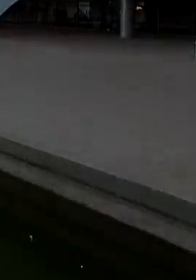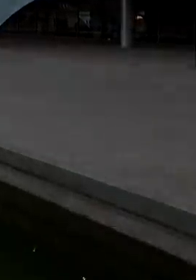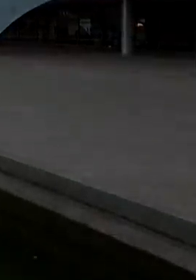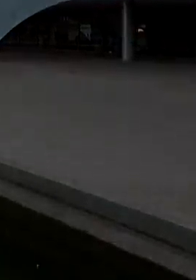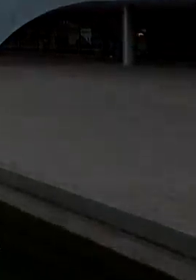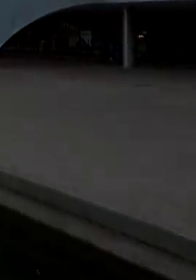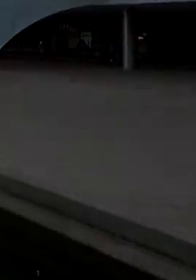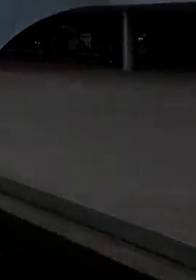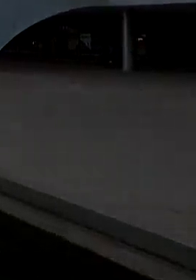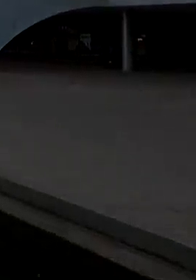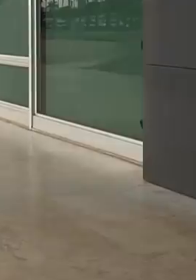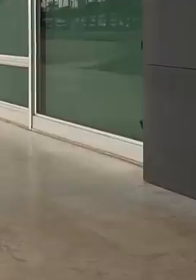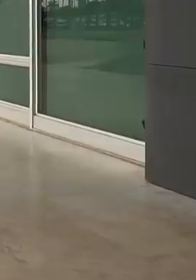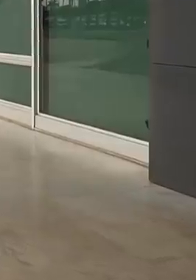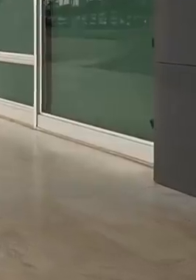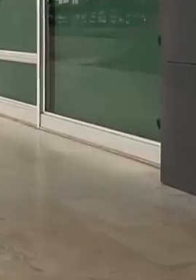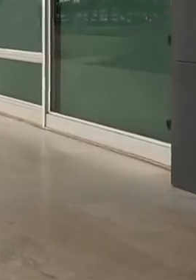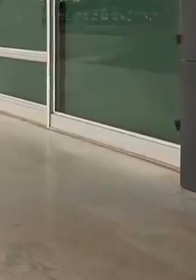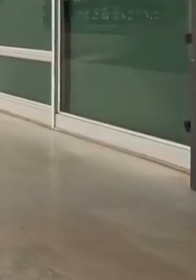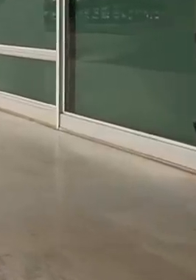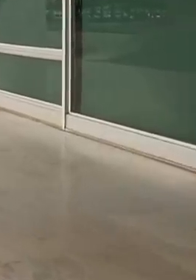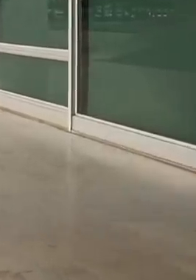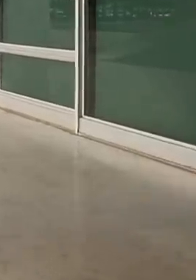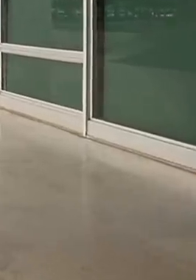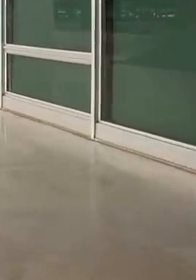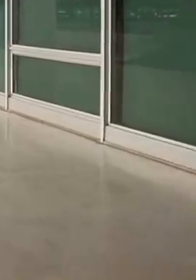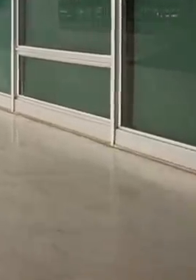Tchau, tchau.